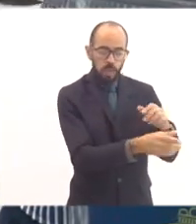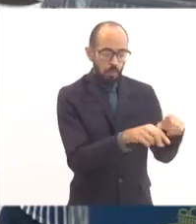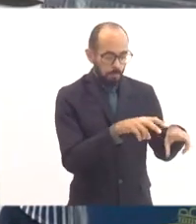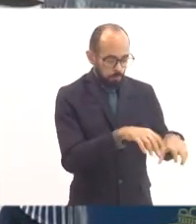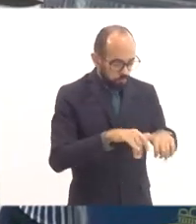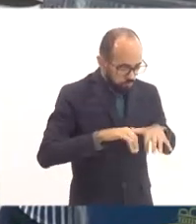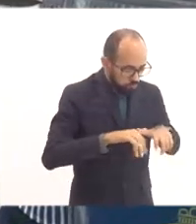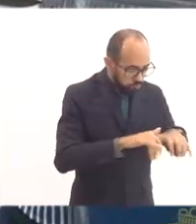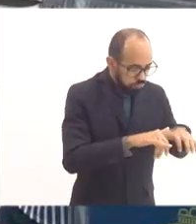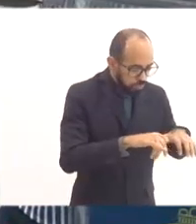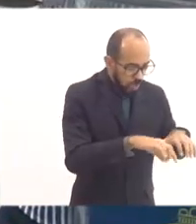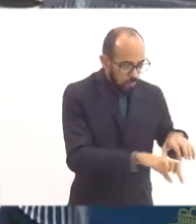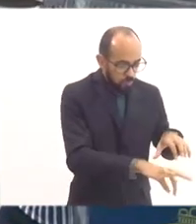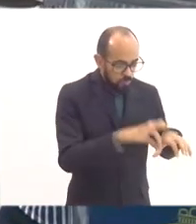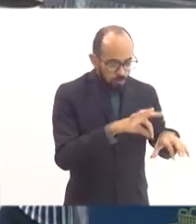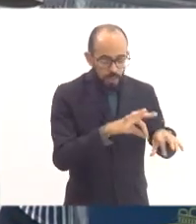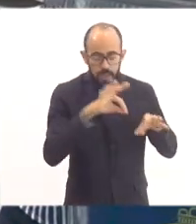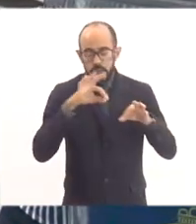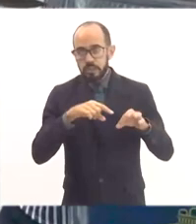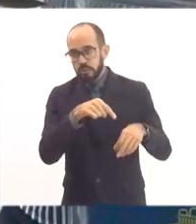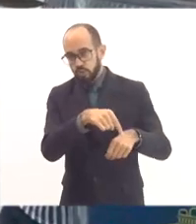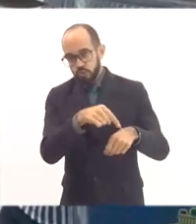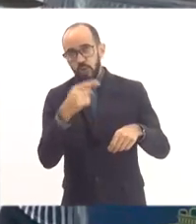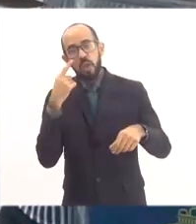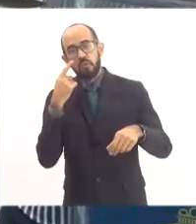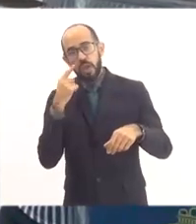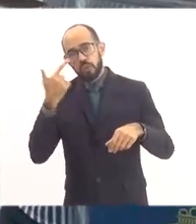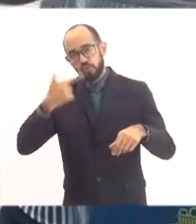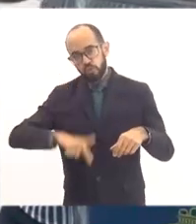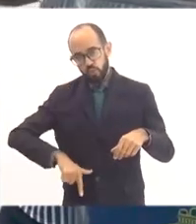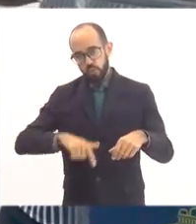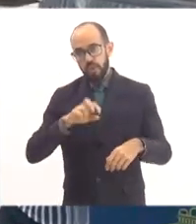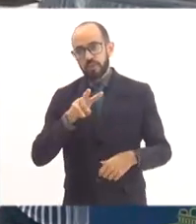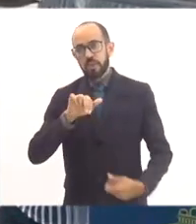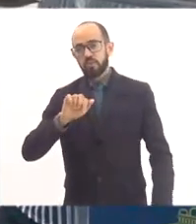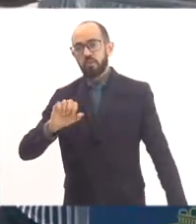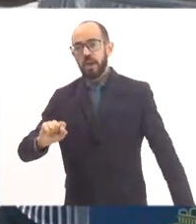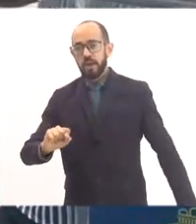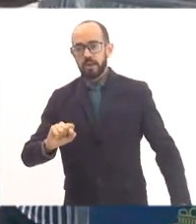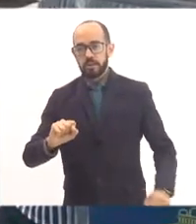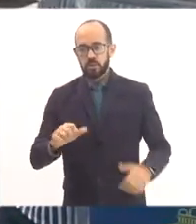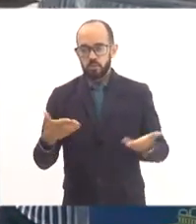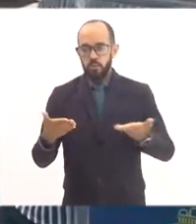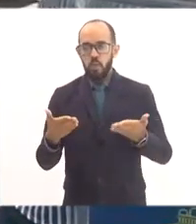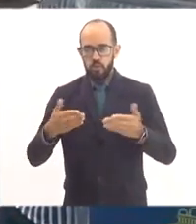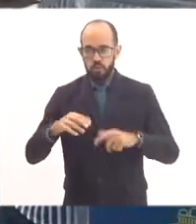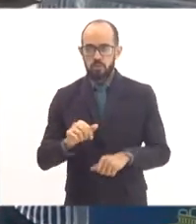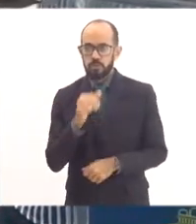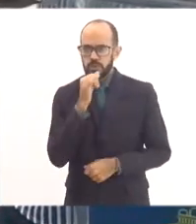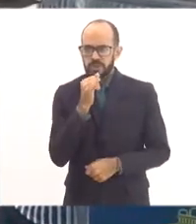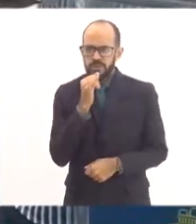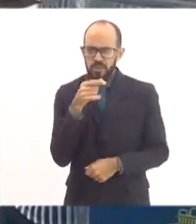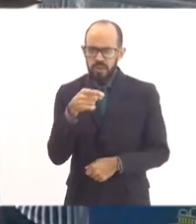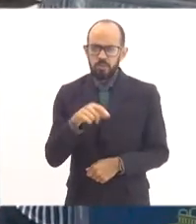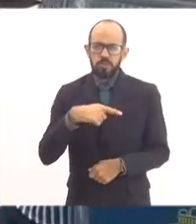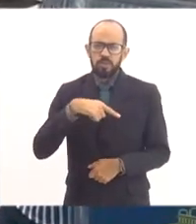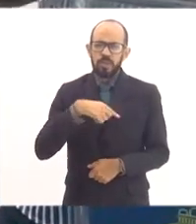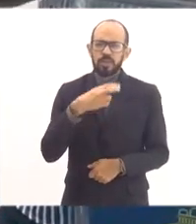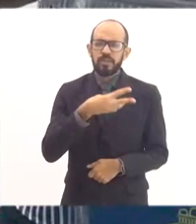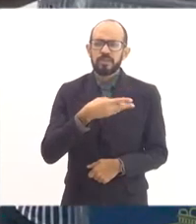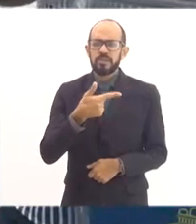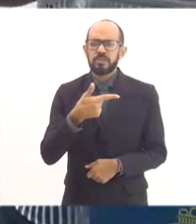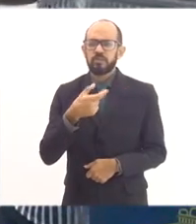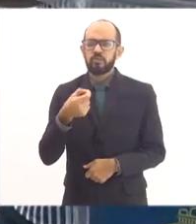isso. É pegar essas vagas ociosas. Hoje, existe, para segundo tenente QOC, por exemplo, existe